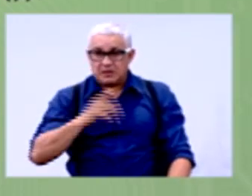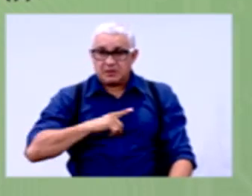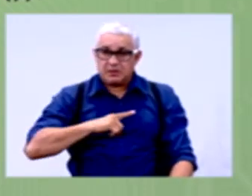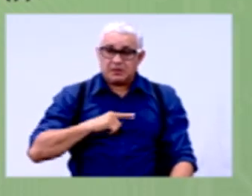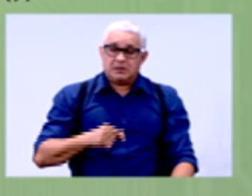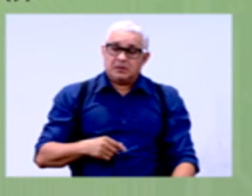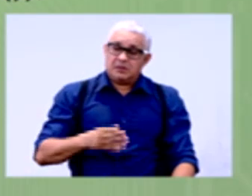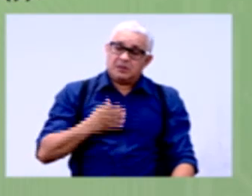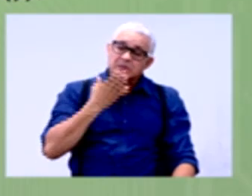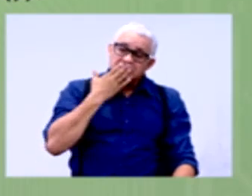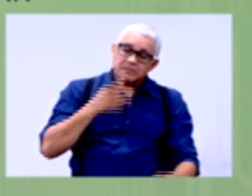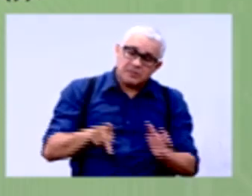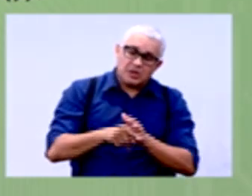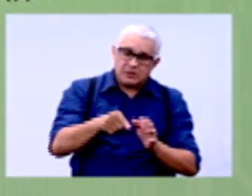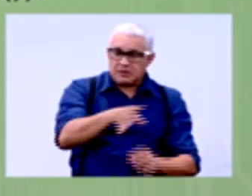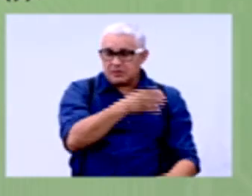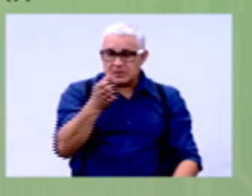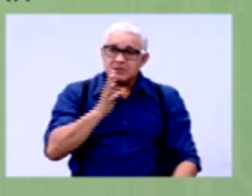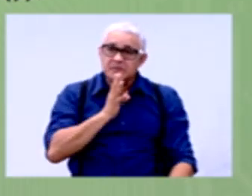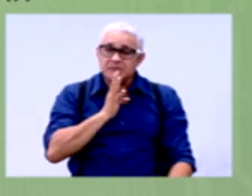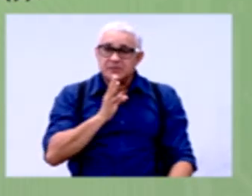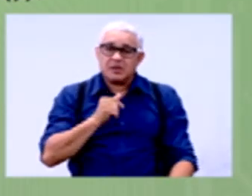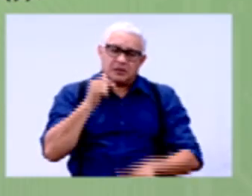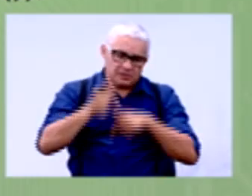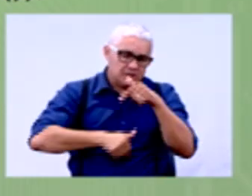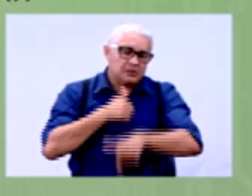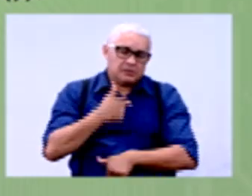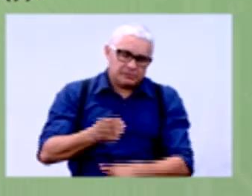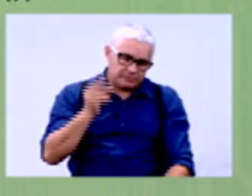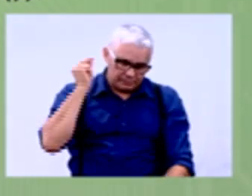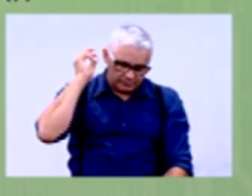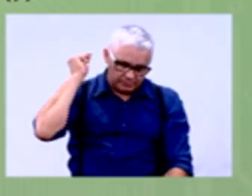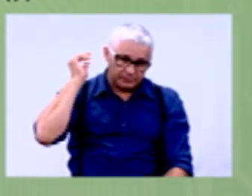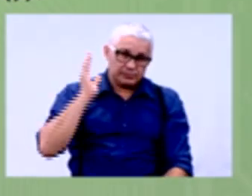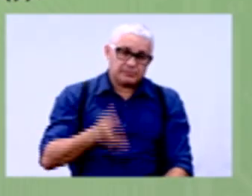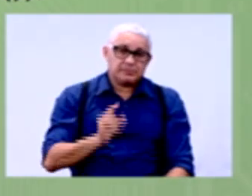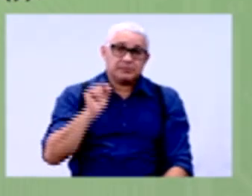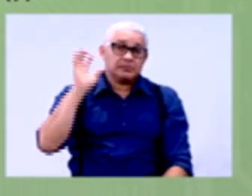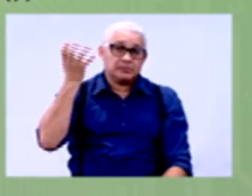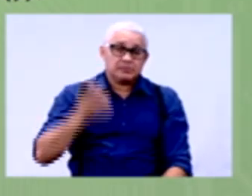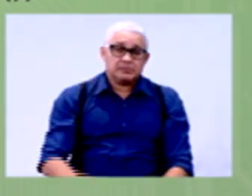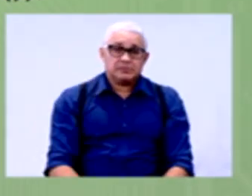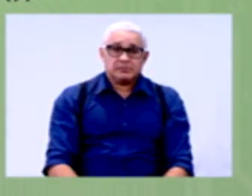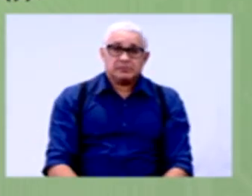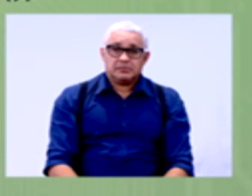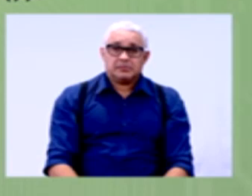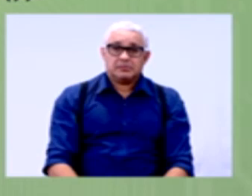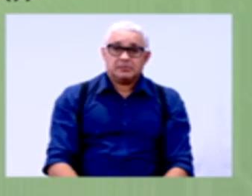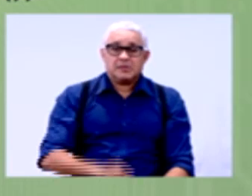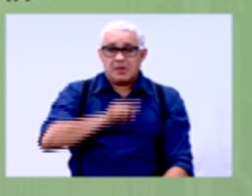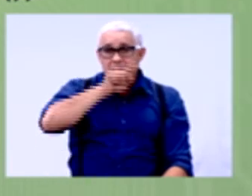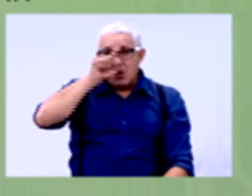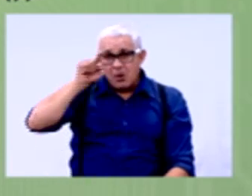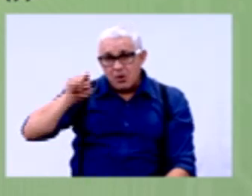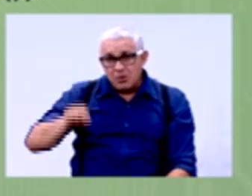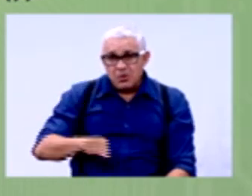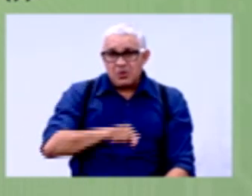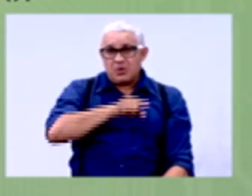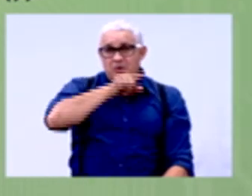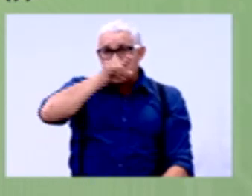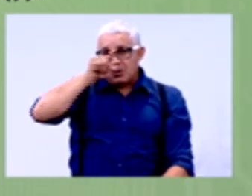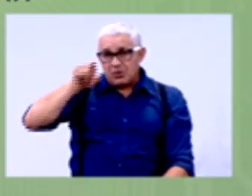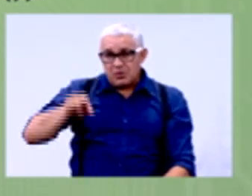formato que vocês já conhecem, já que a gente vem trabalhando, né? Então o que acontece? Após o carregamento de toda a página, o